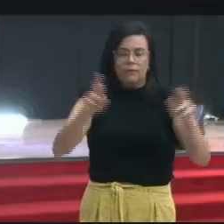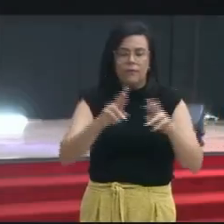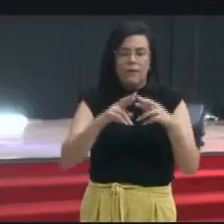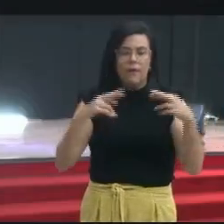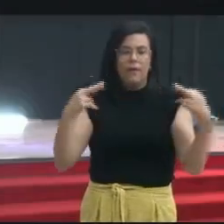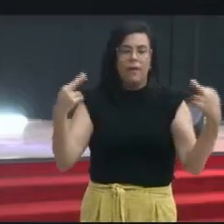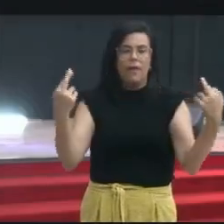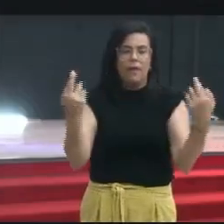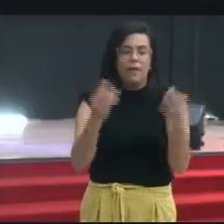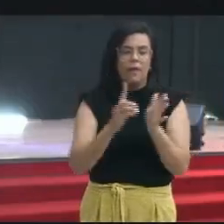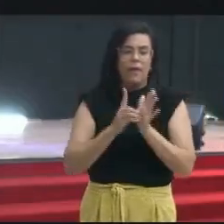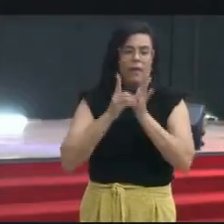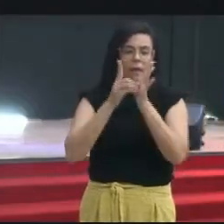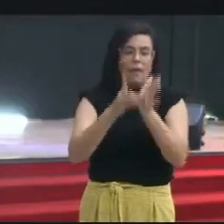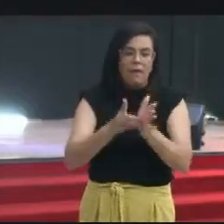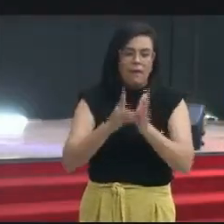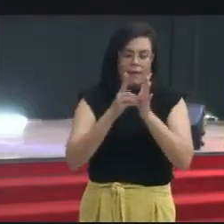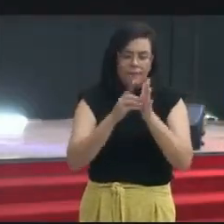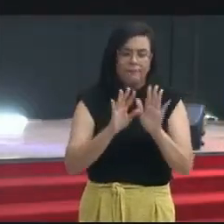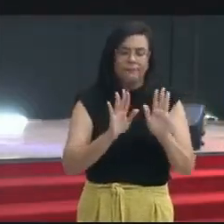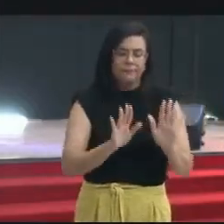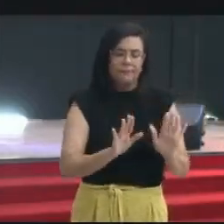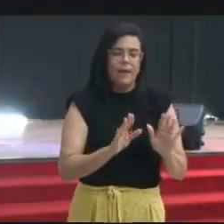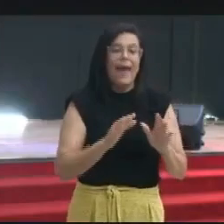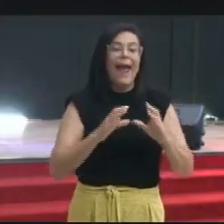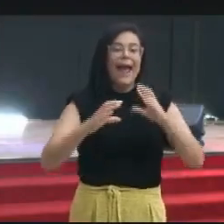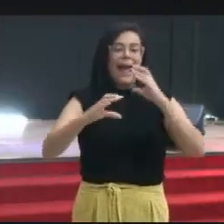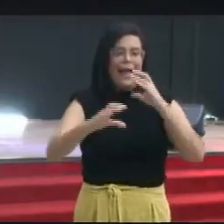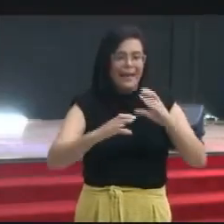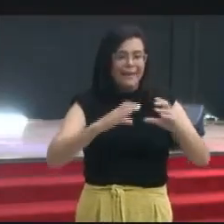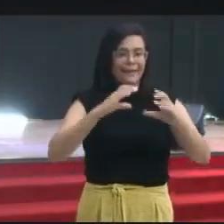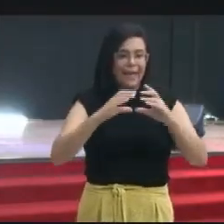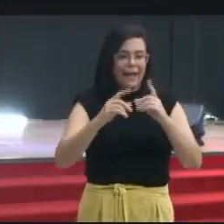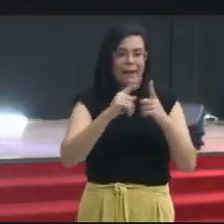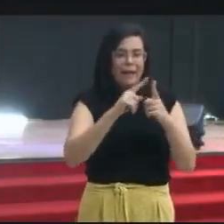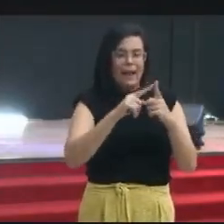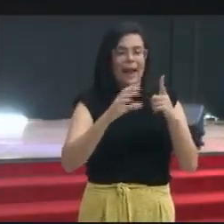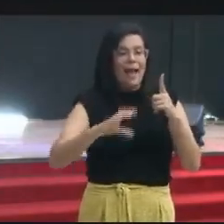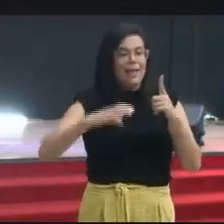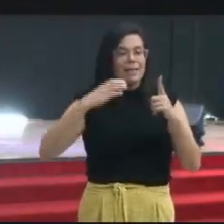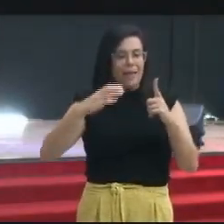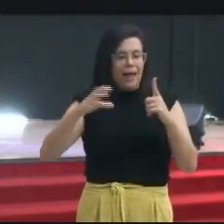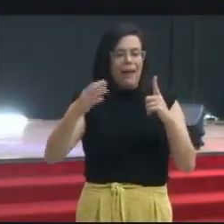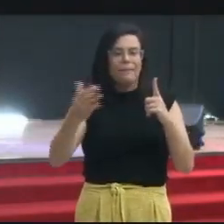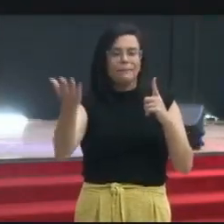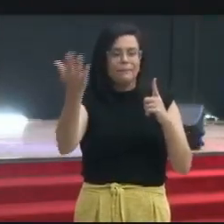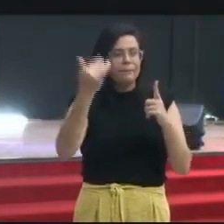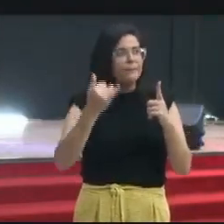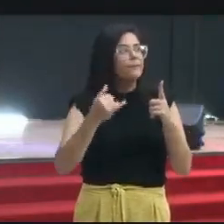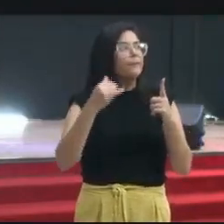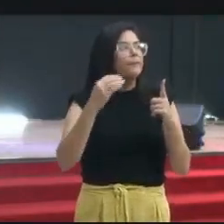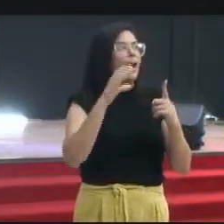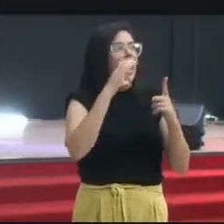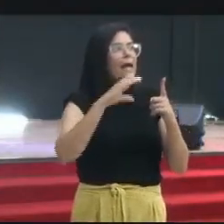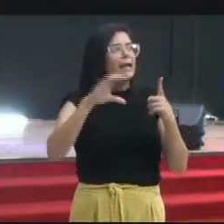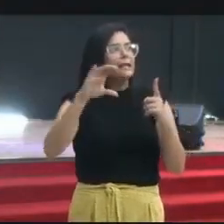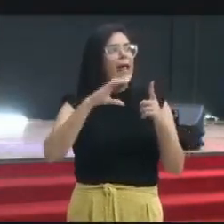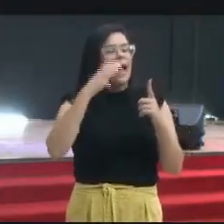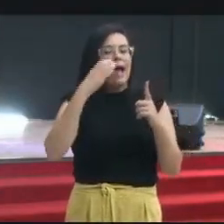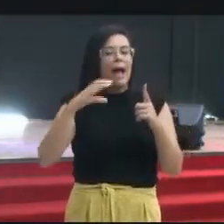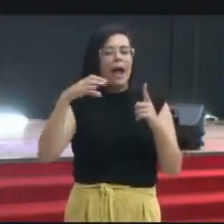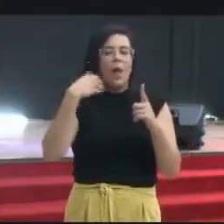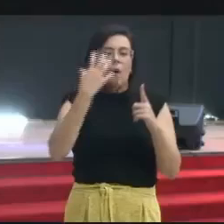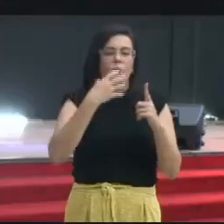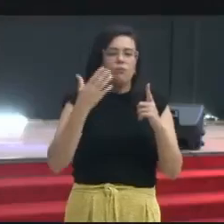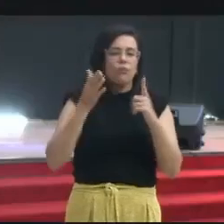devocional. Você vai cantar um hino, pode ser o hino da harpa. Para quem não sabe cantar, hino da harpa é a melhor coisa. Cante o hino da harpa, cante um louvor.